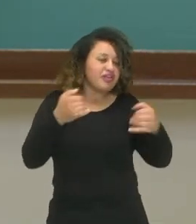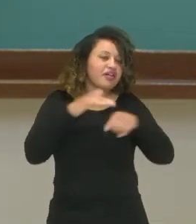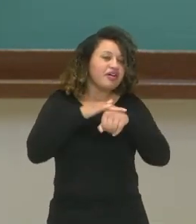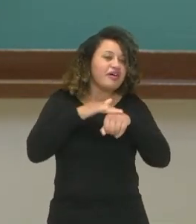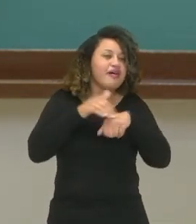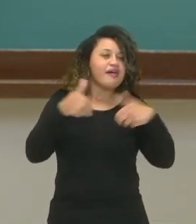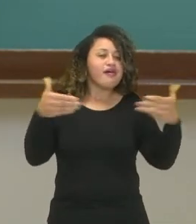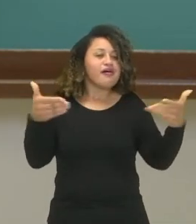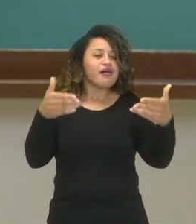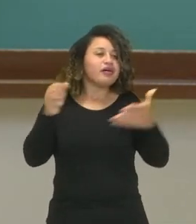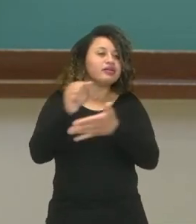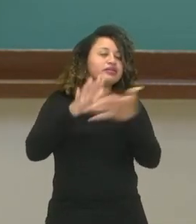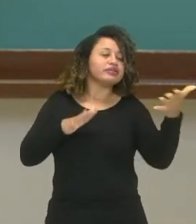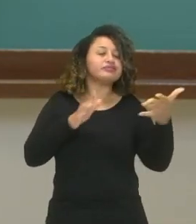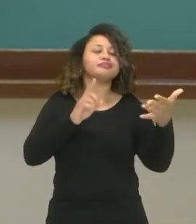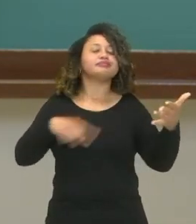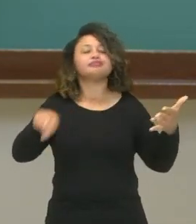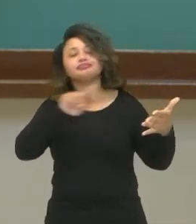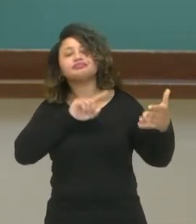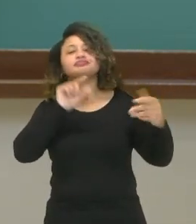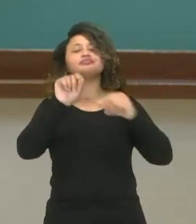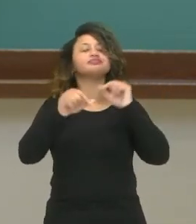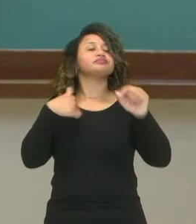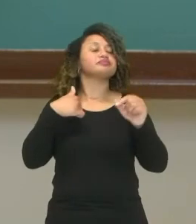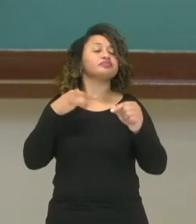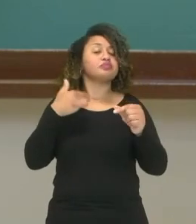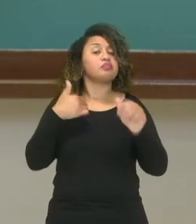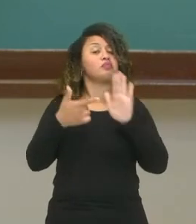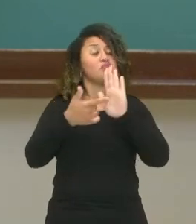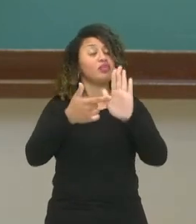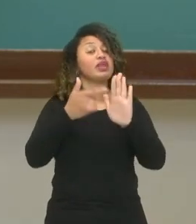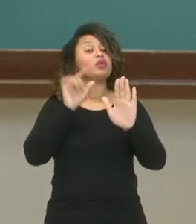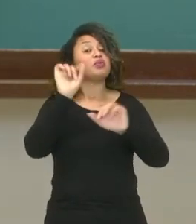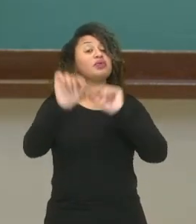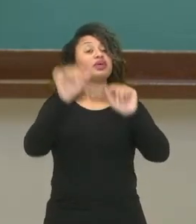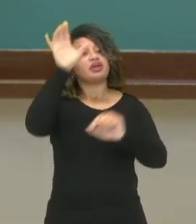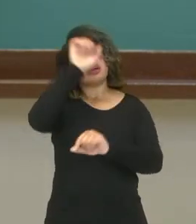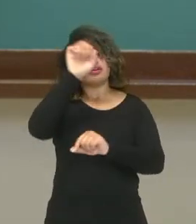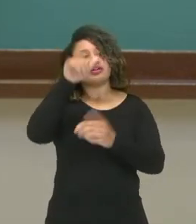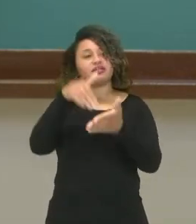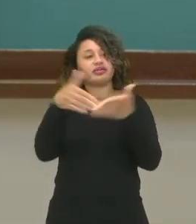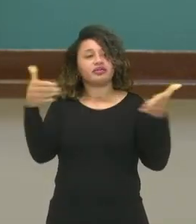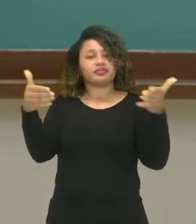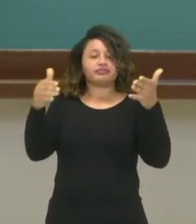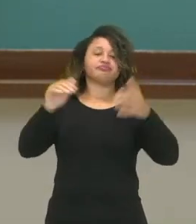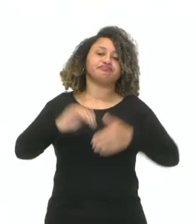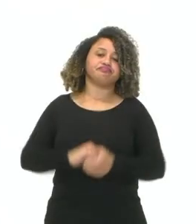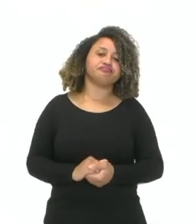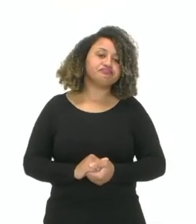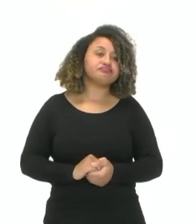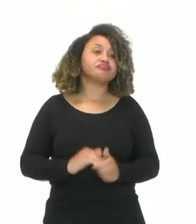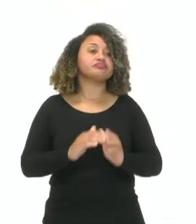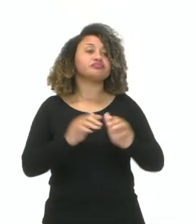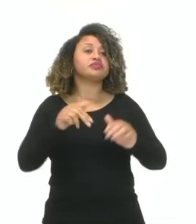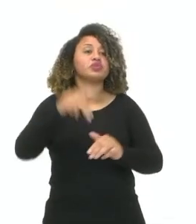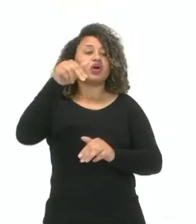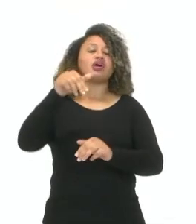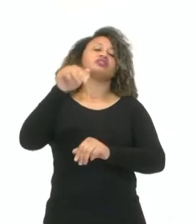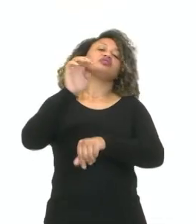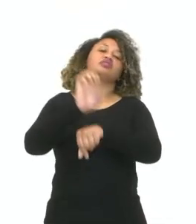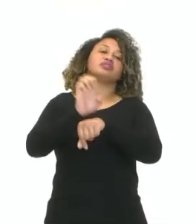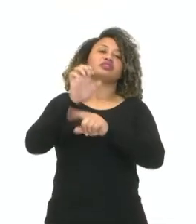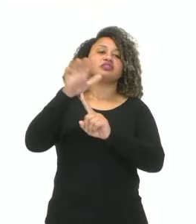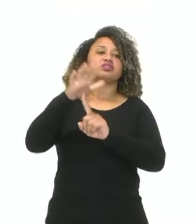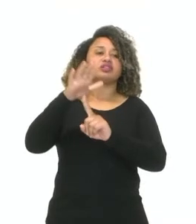Então, um exercício aí para a gente confirmar o que aprendemos até este momento. Havia na região norte do Paraná,